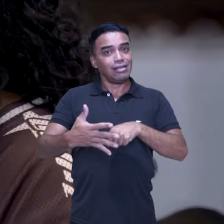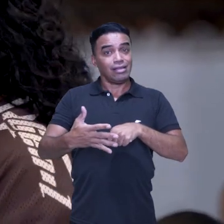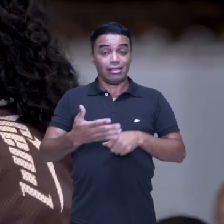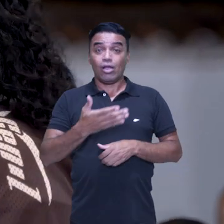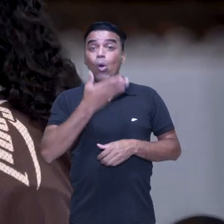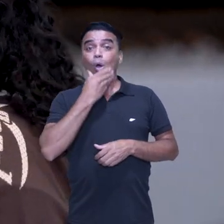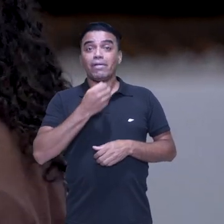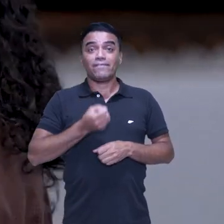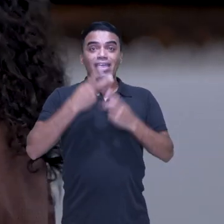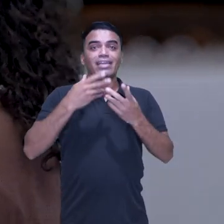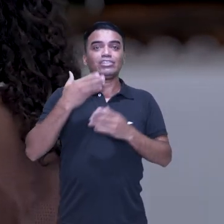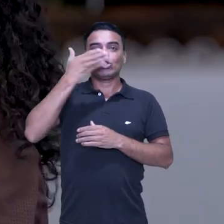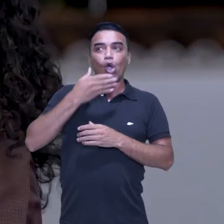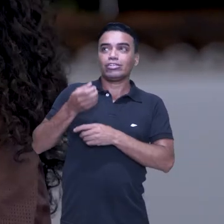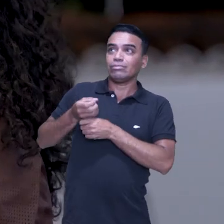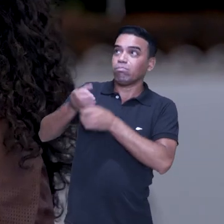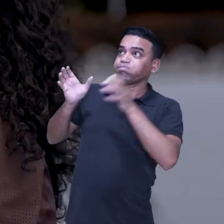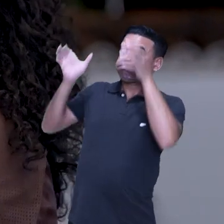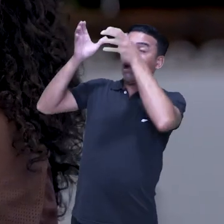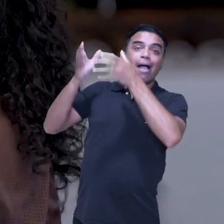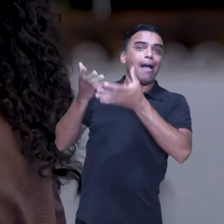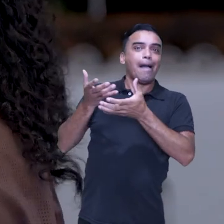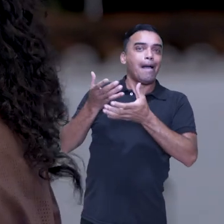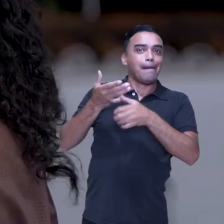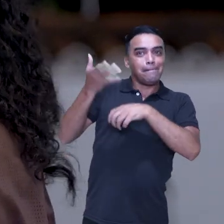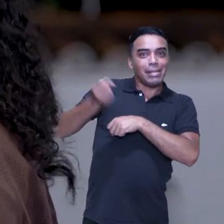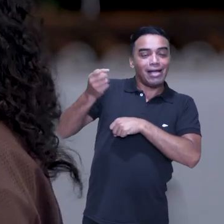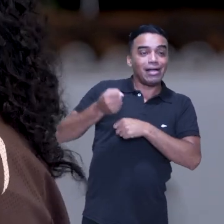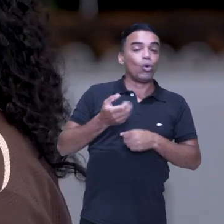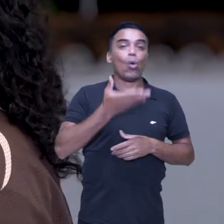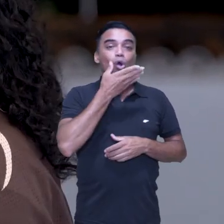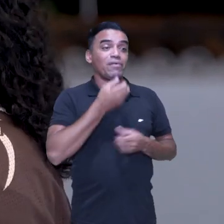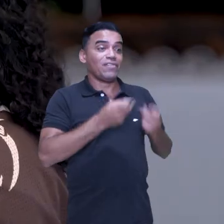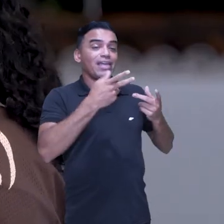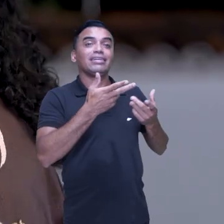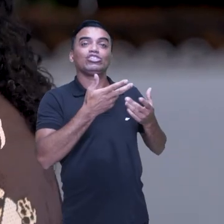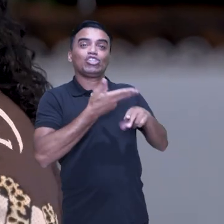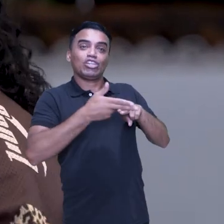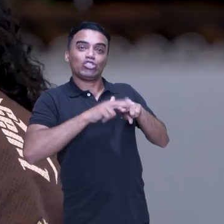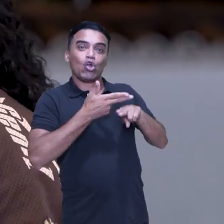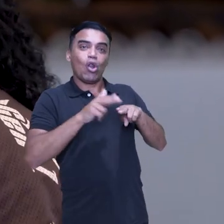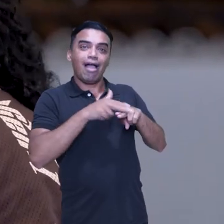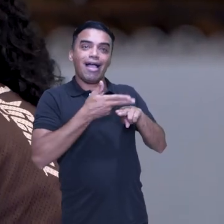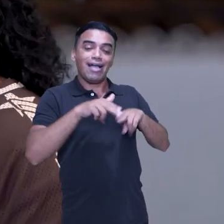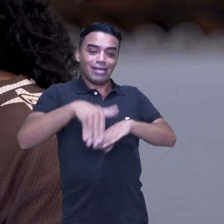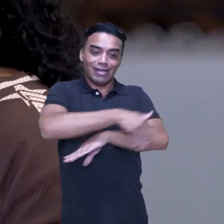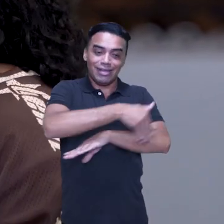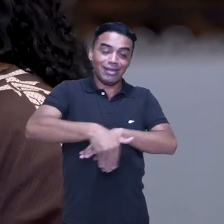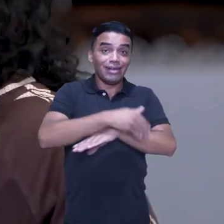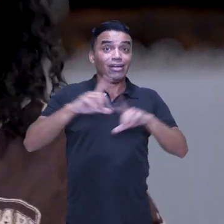algodão doce, desde o moço que vendia o bombom lá no sinal, que eu acho que, para mim, também foi uma das fotos